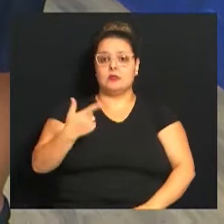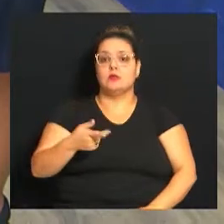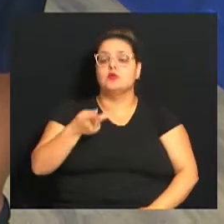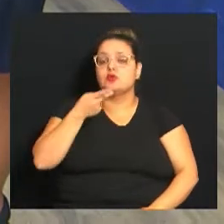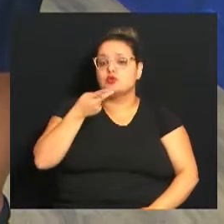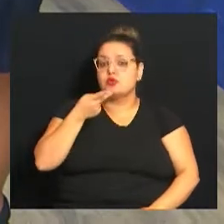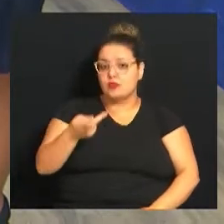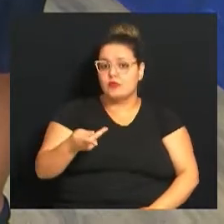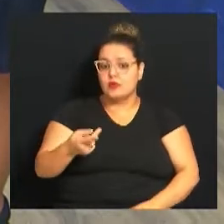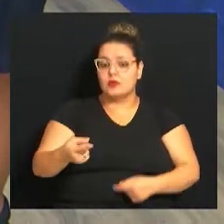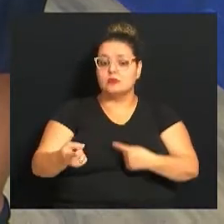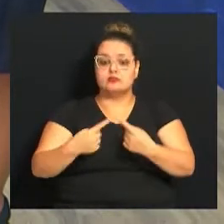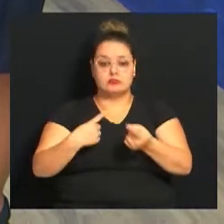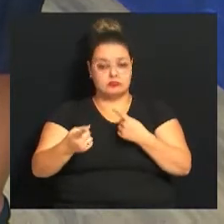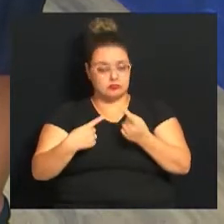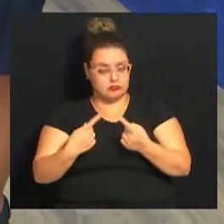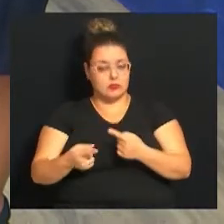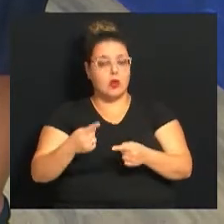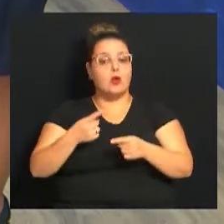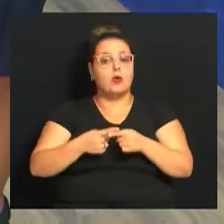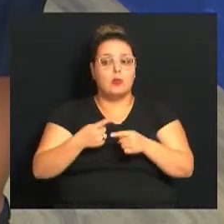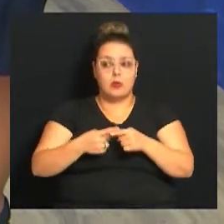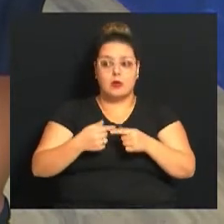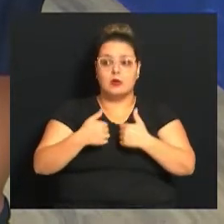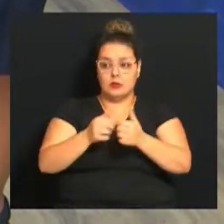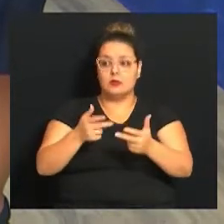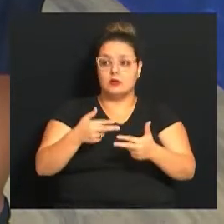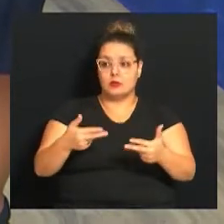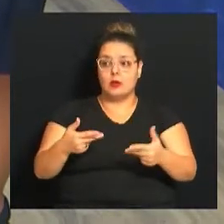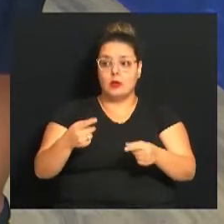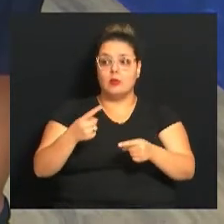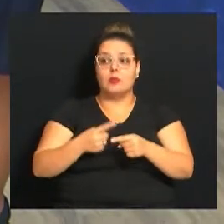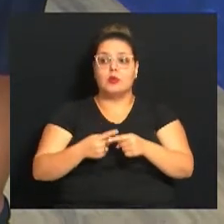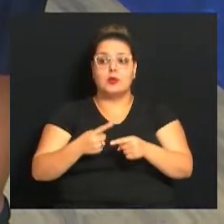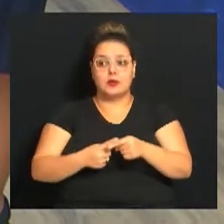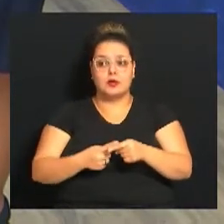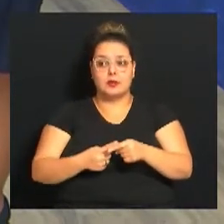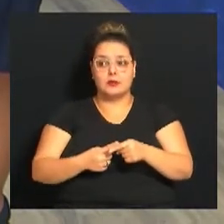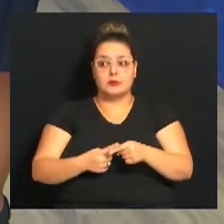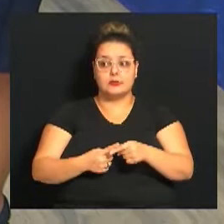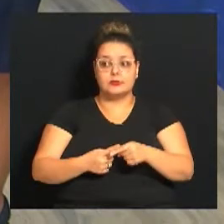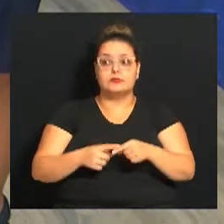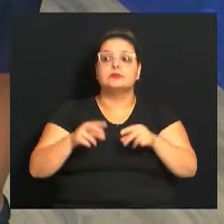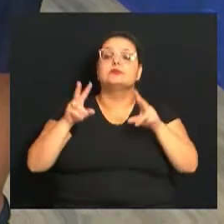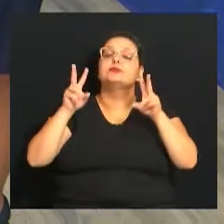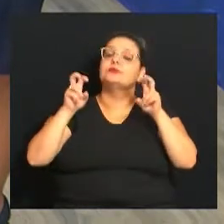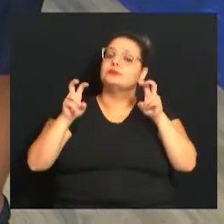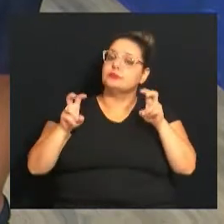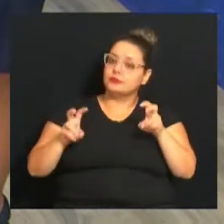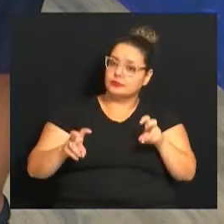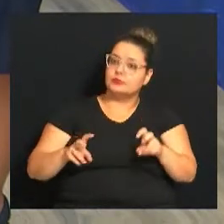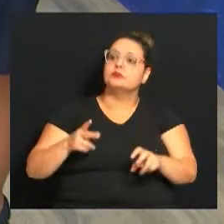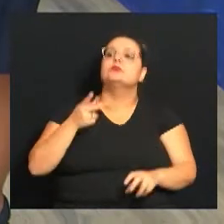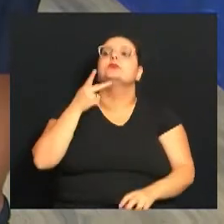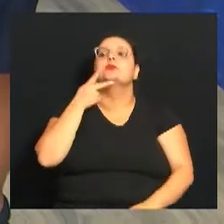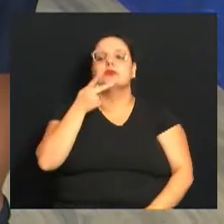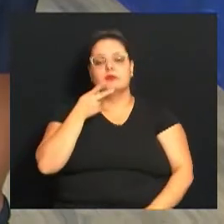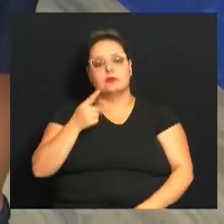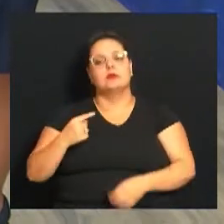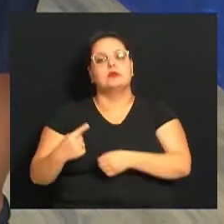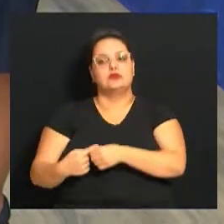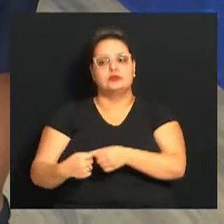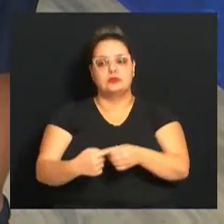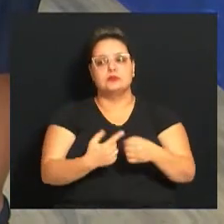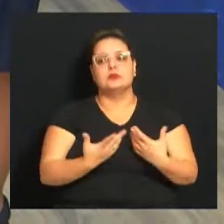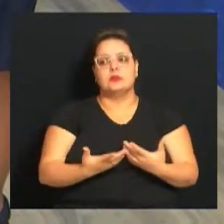sobre trânsito e transporte público, até por conta desse assunto, a gente já falou lá no Metrópole, nós tivemos inclusive